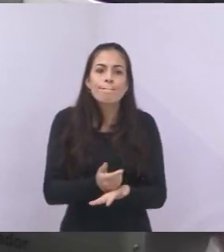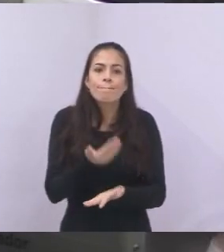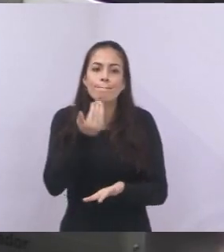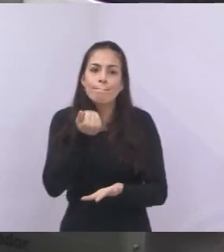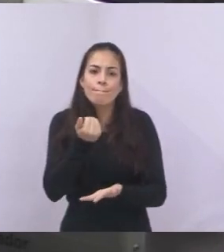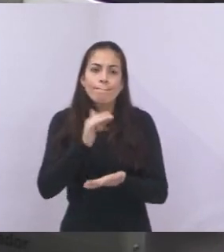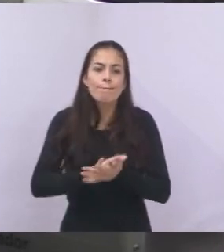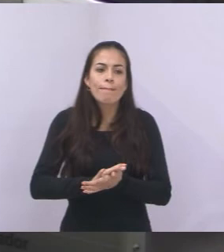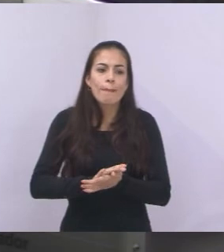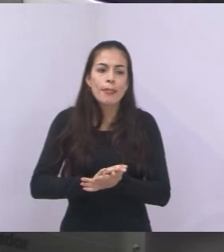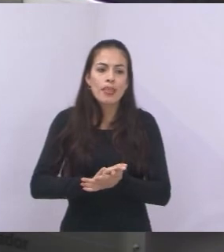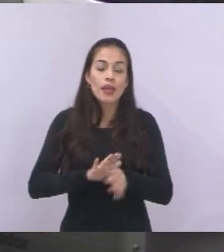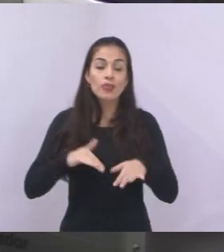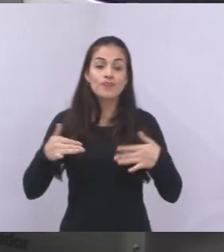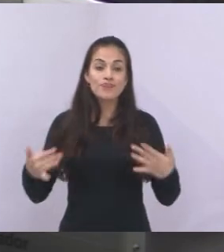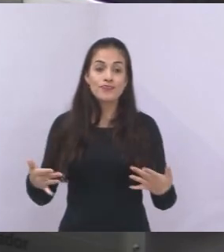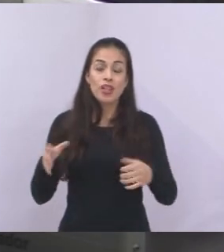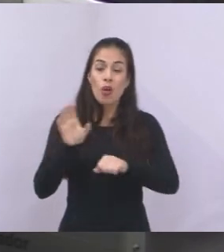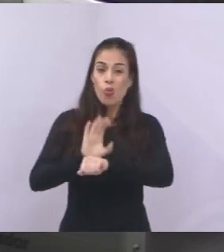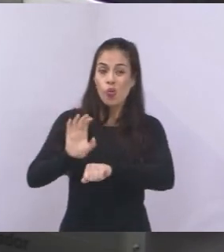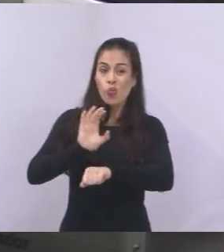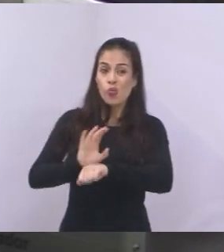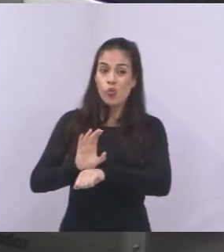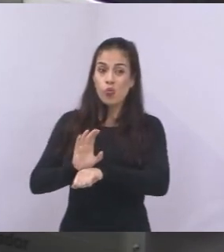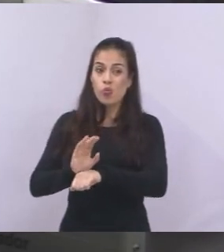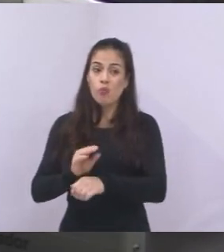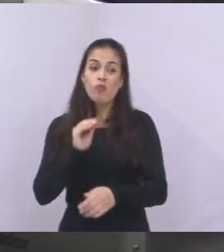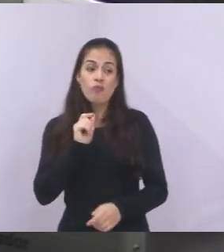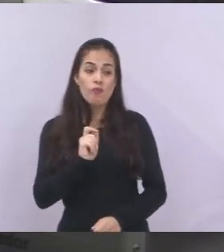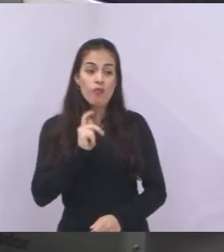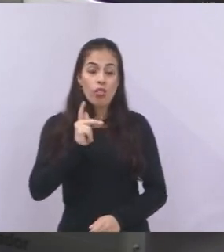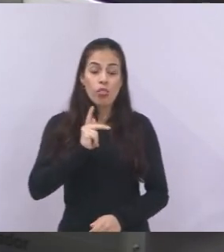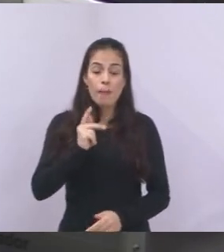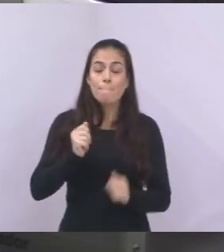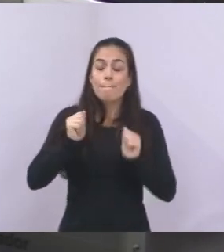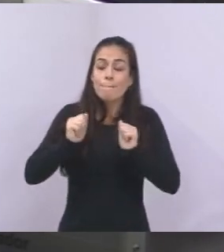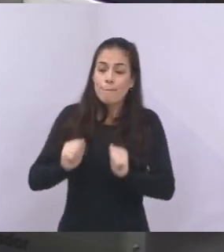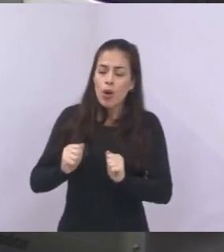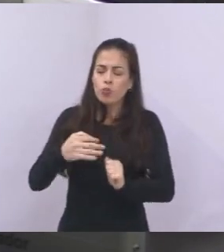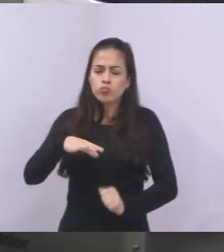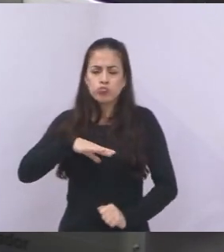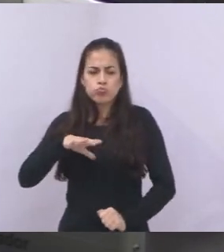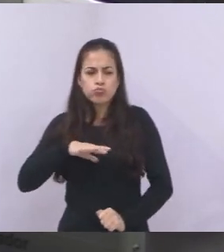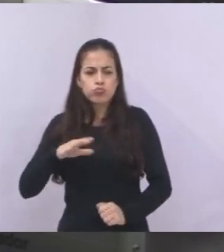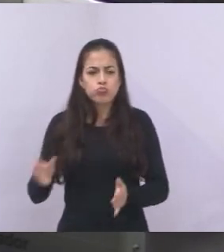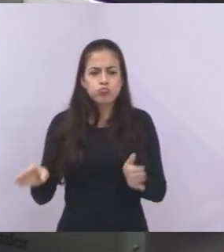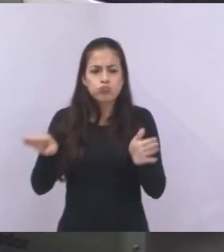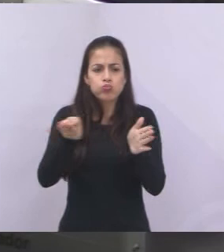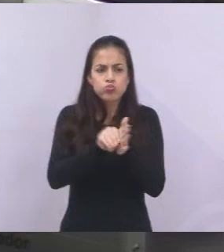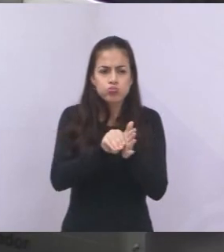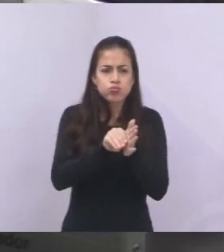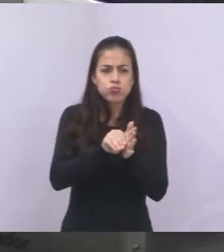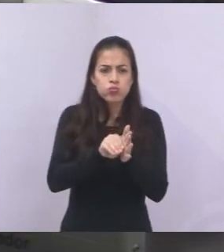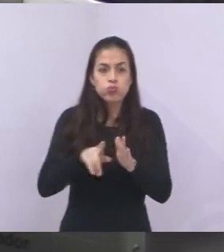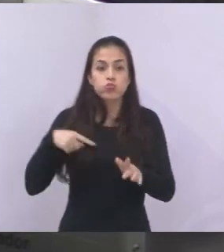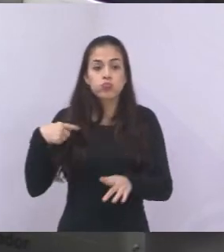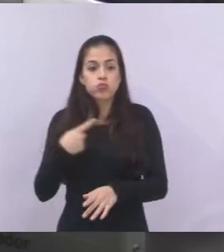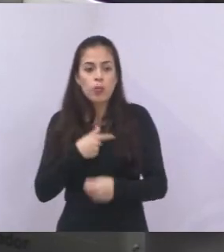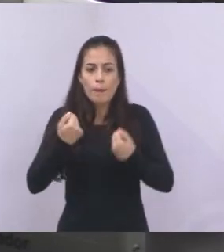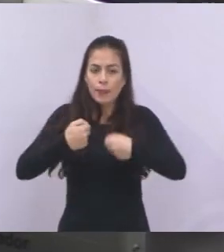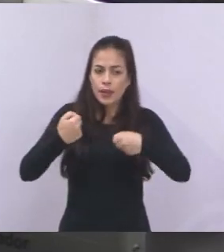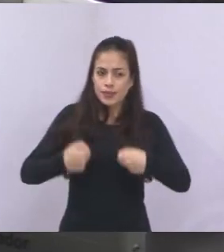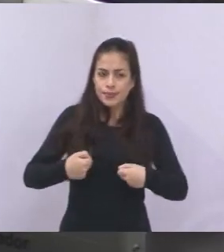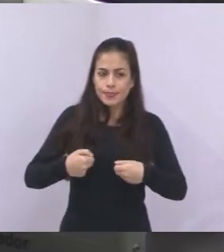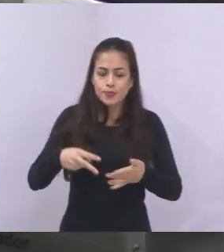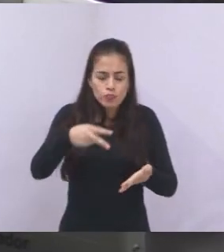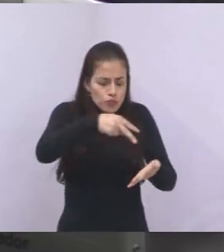anos. A Constituição facultou o município a instituir essa contribuição. Nós temos que ser intelectualmente honestos ao ler o